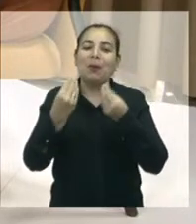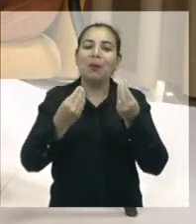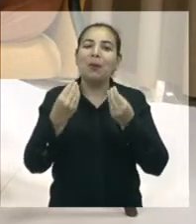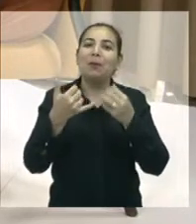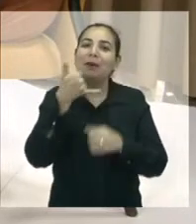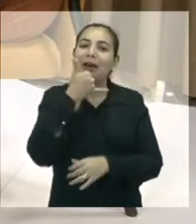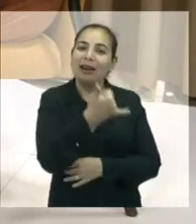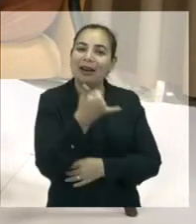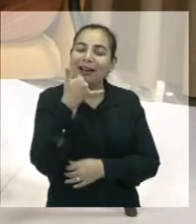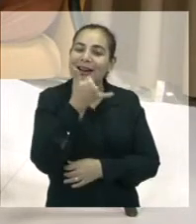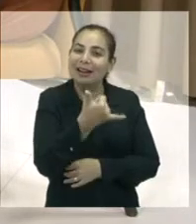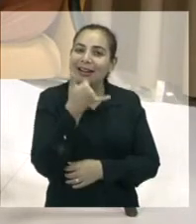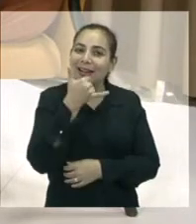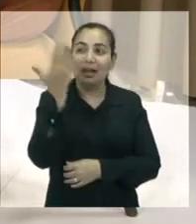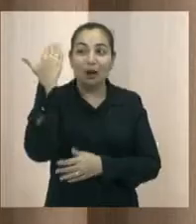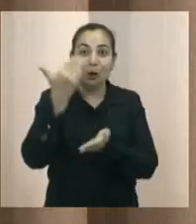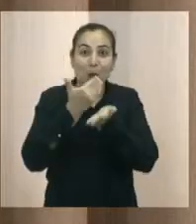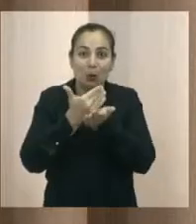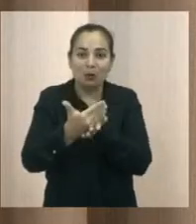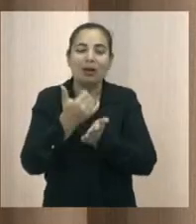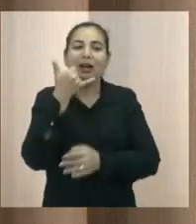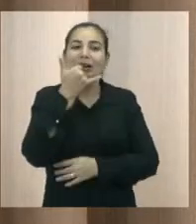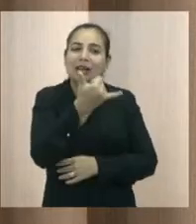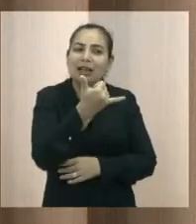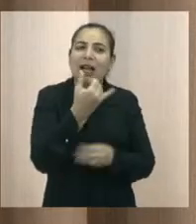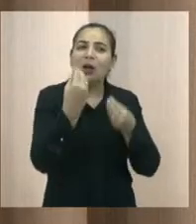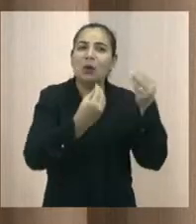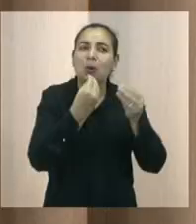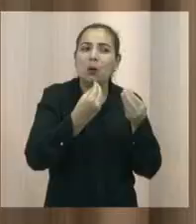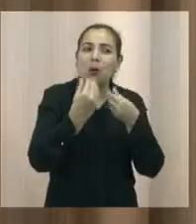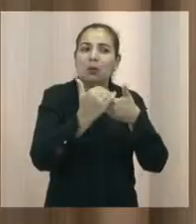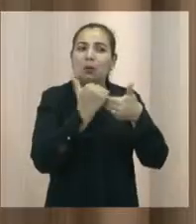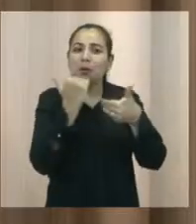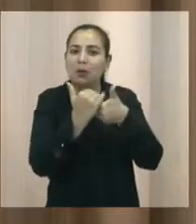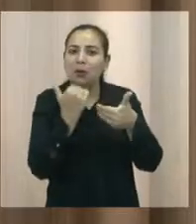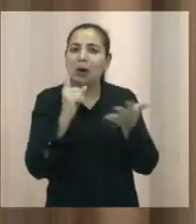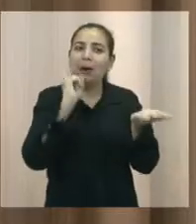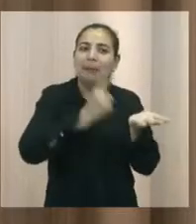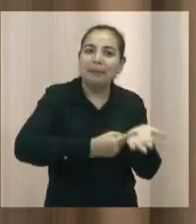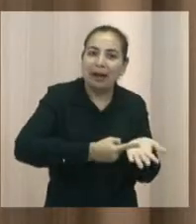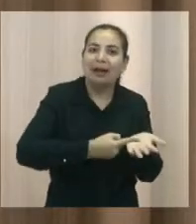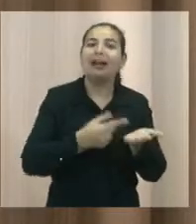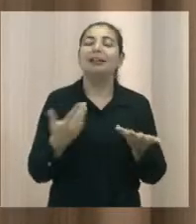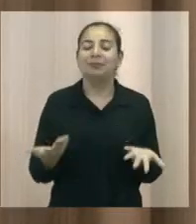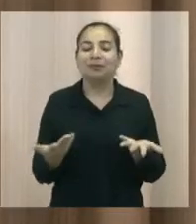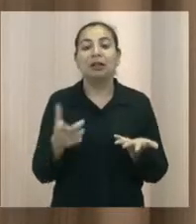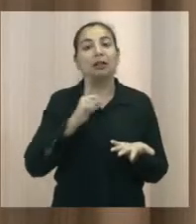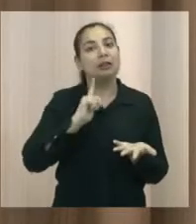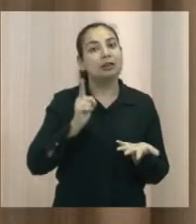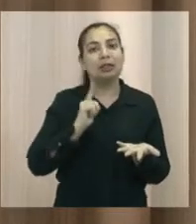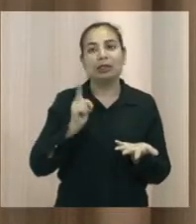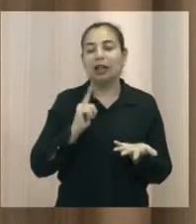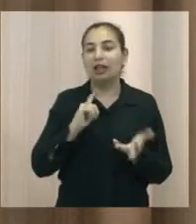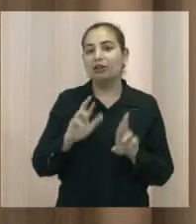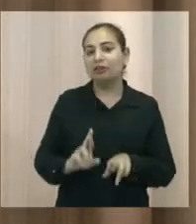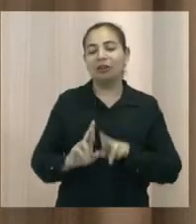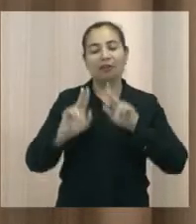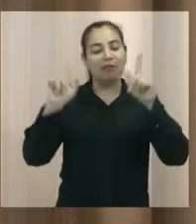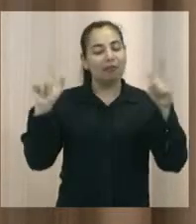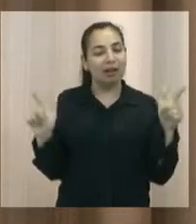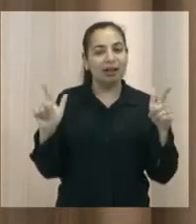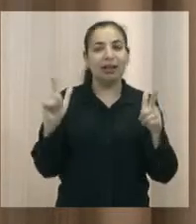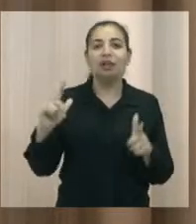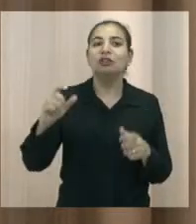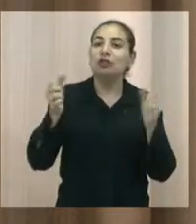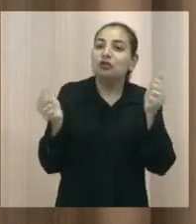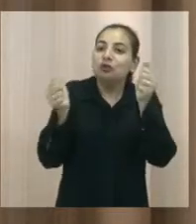né, que as pessoas ligavam já para pegar orientações, marcar. Aquilo já fez uma diferença grande no trabalho da Defensoria junto com a